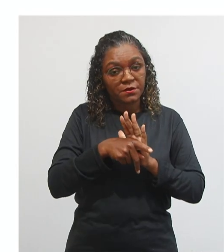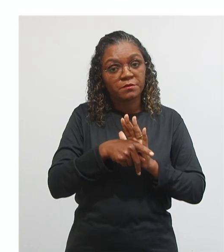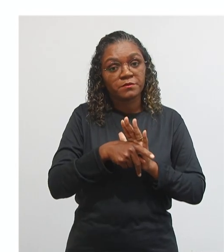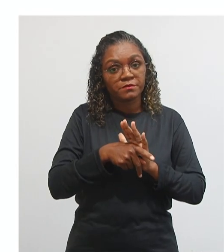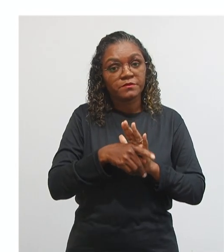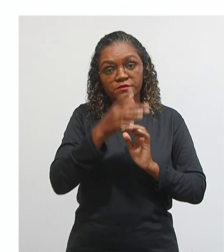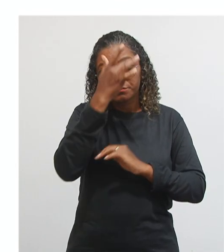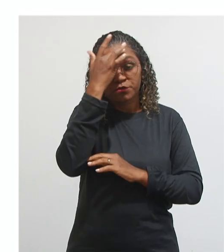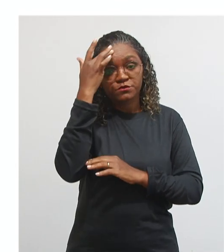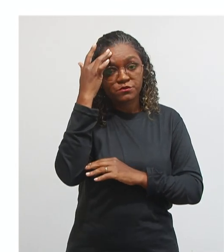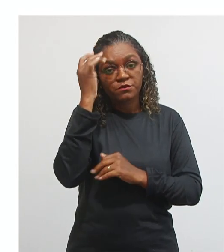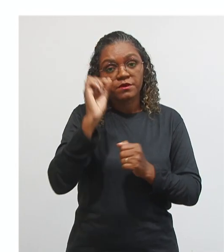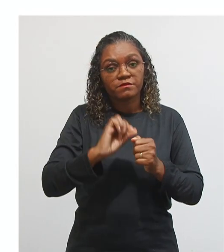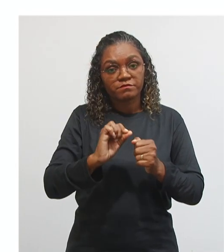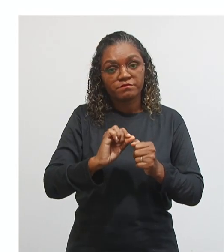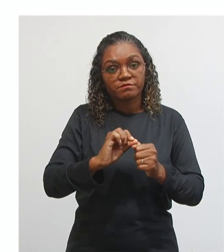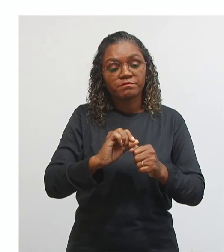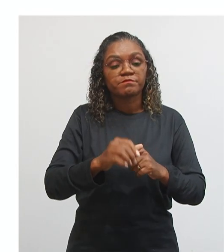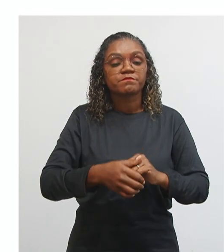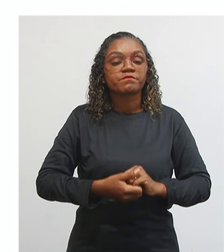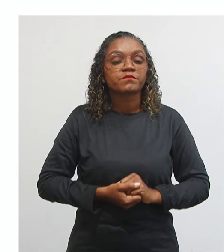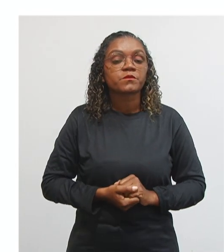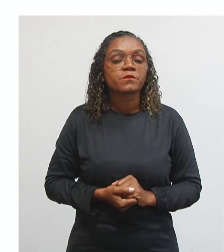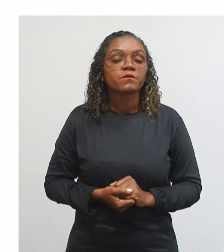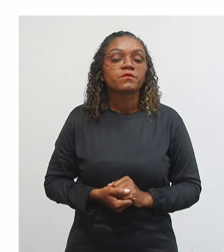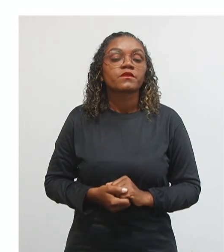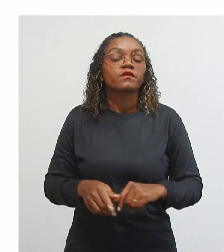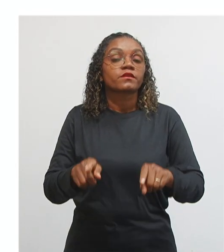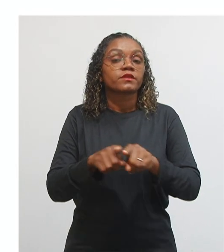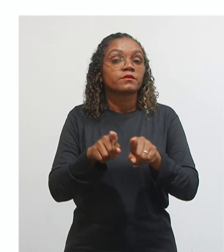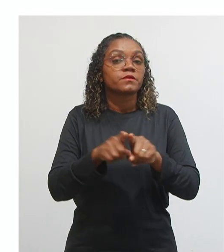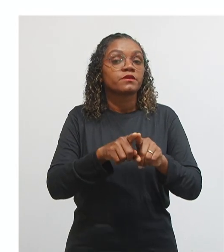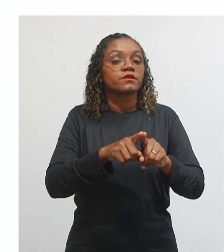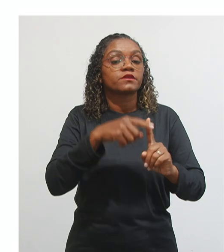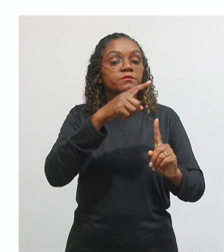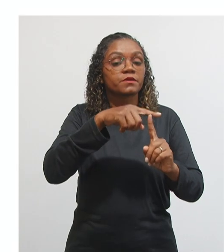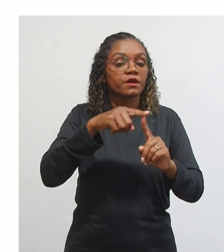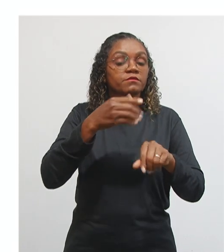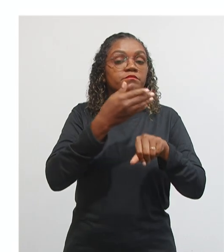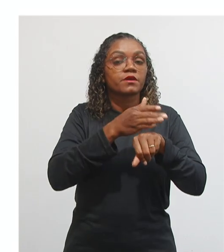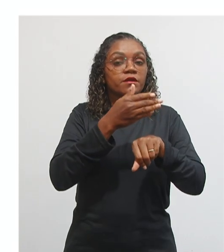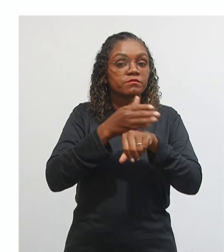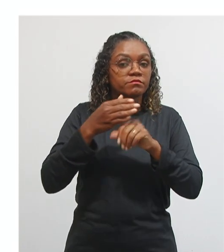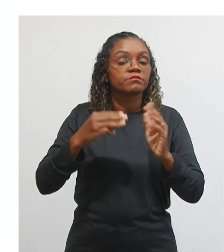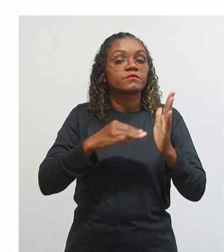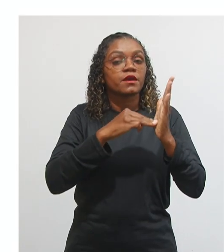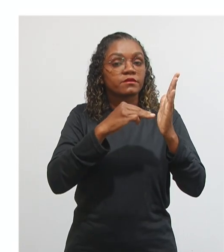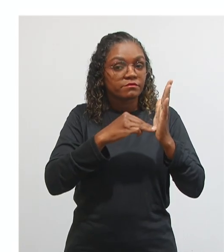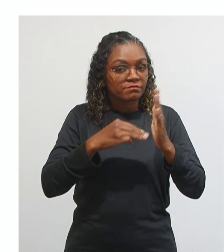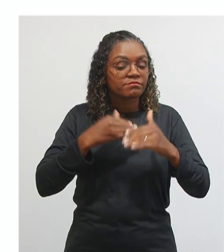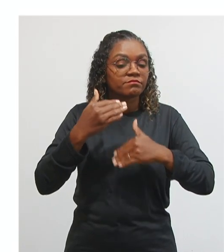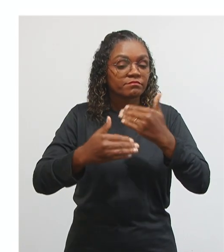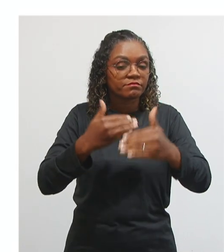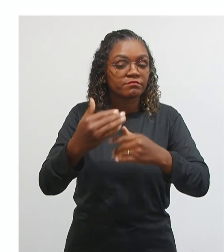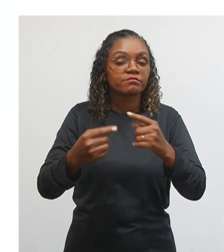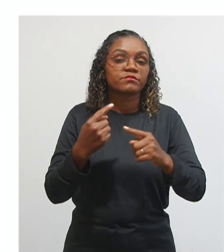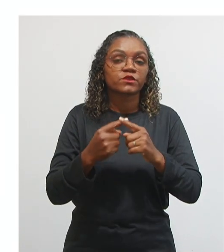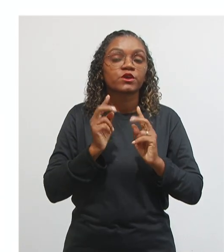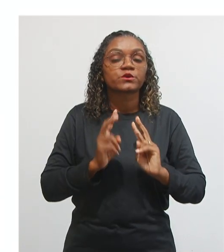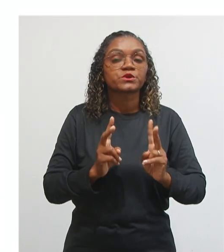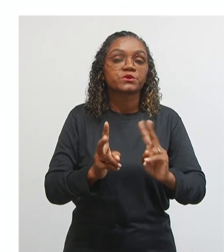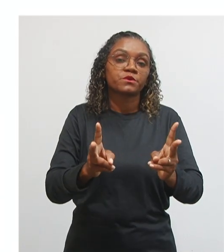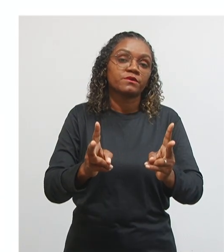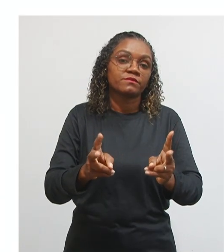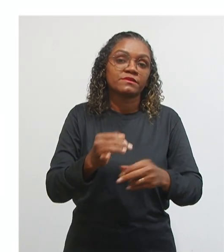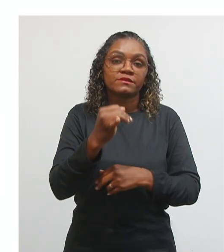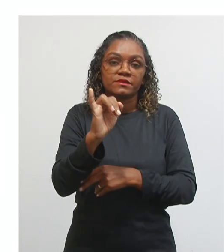pelas pessoas, né? E aí a gente precisa ter métodos e processos. Para quê? Para ter uma continuidade, porque